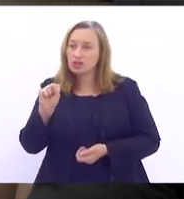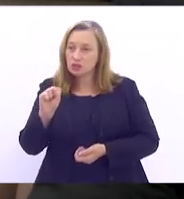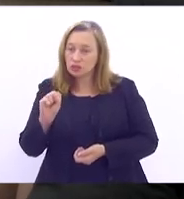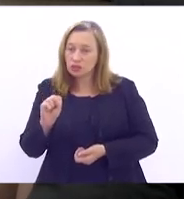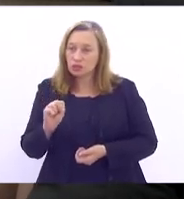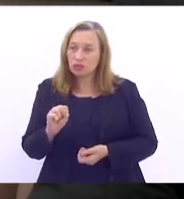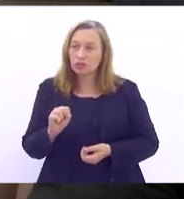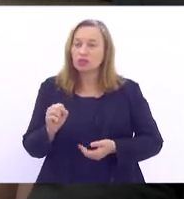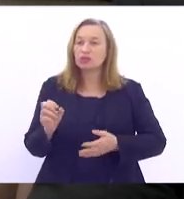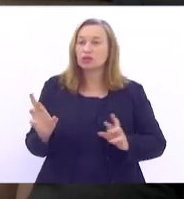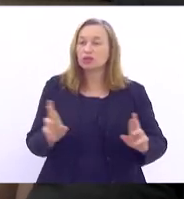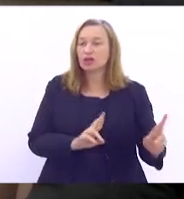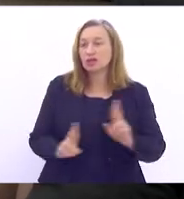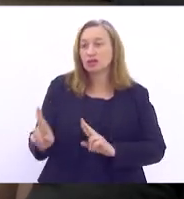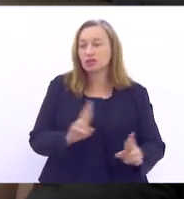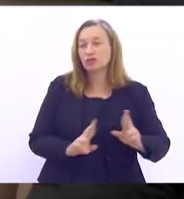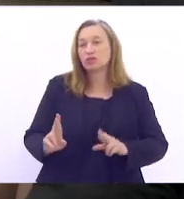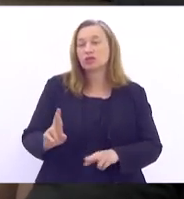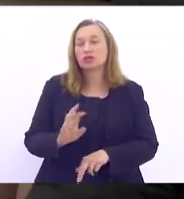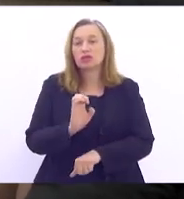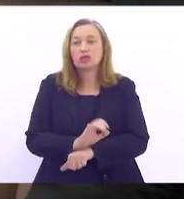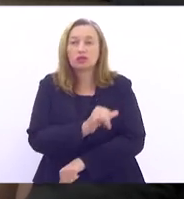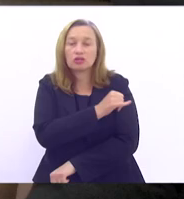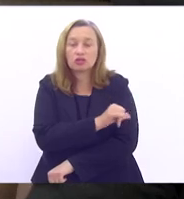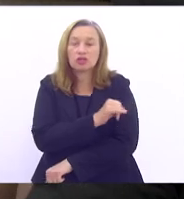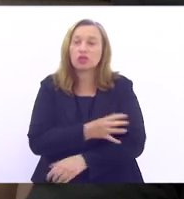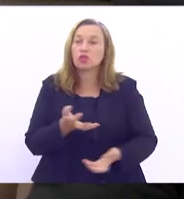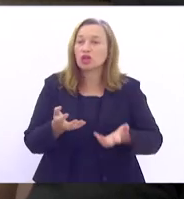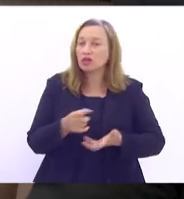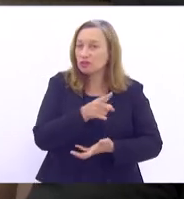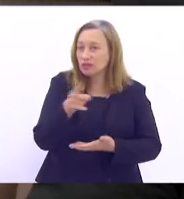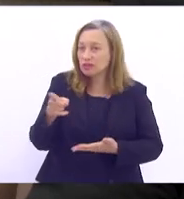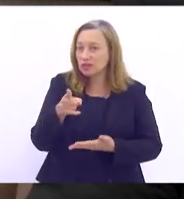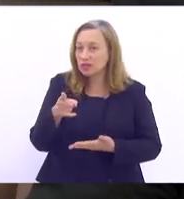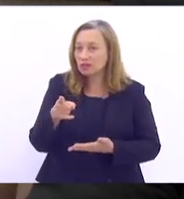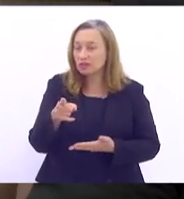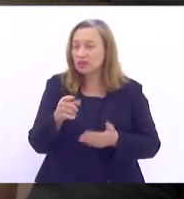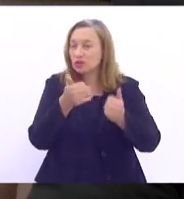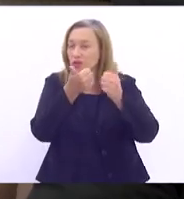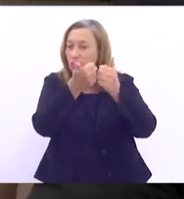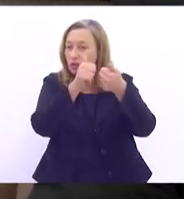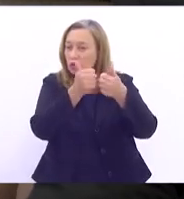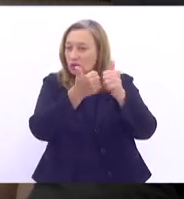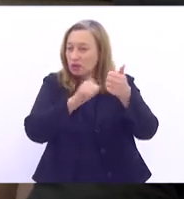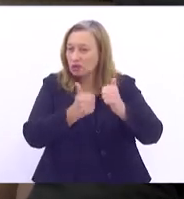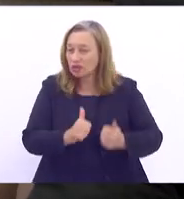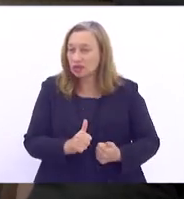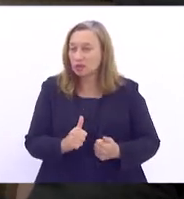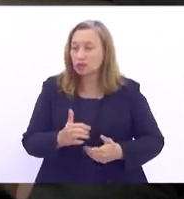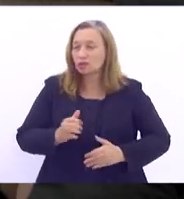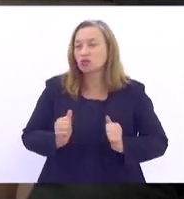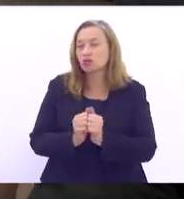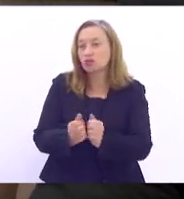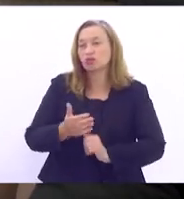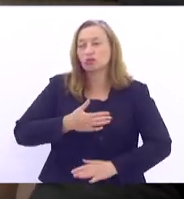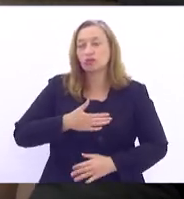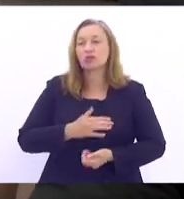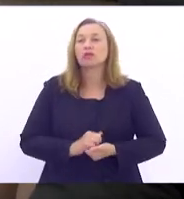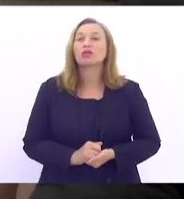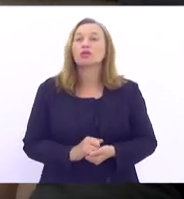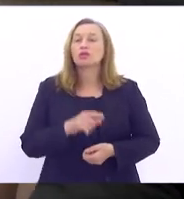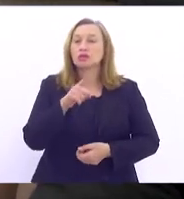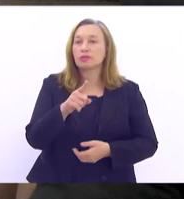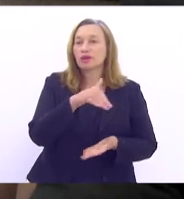Estado do Rio de Janeiro. Então, eu queria só que vocês fizessem aqui um exercício comigo, da seguinte forma: você